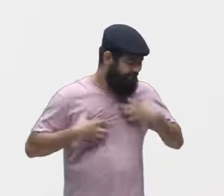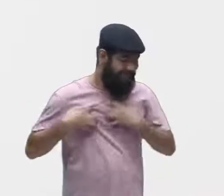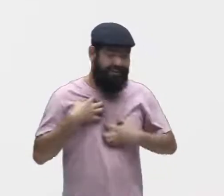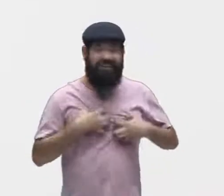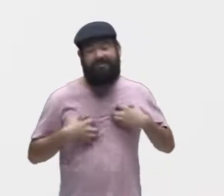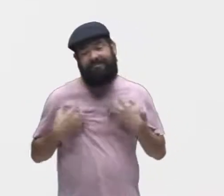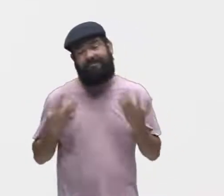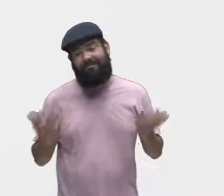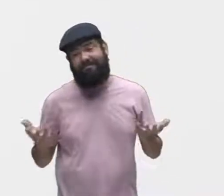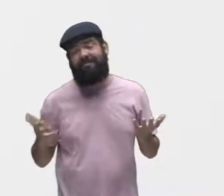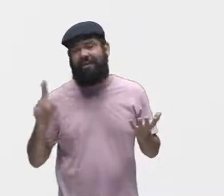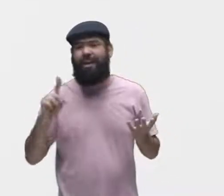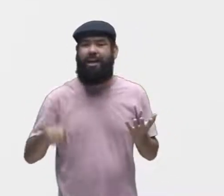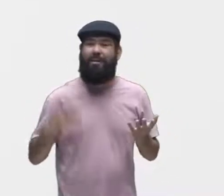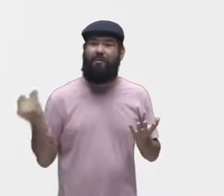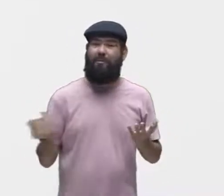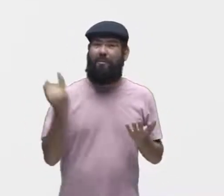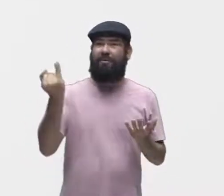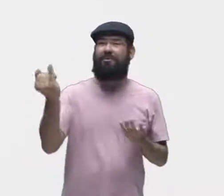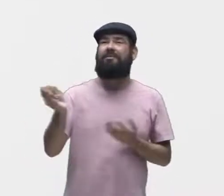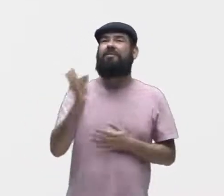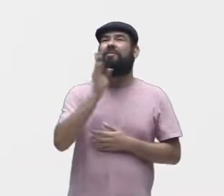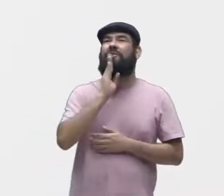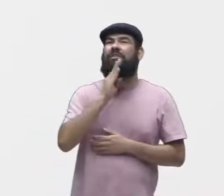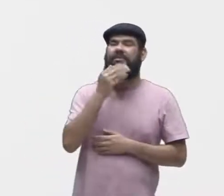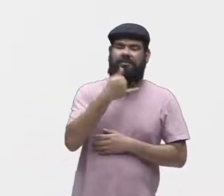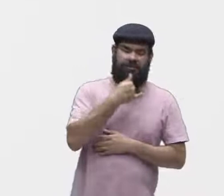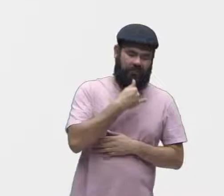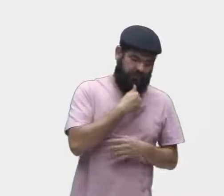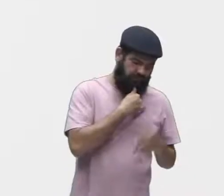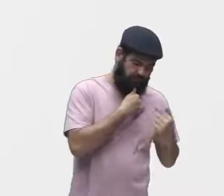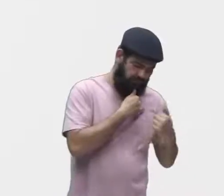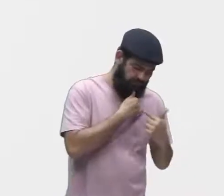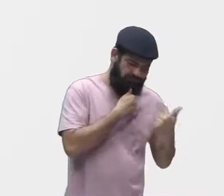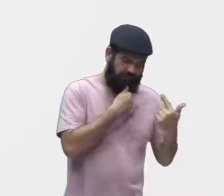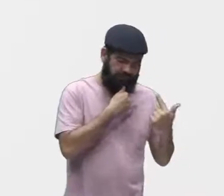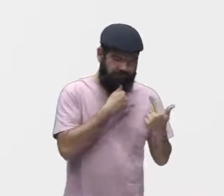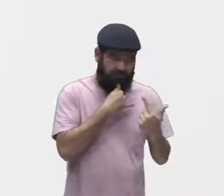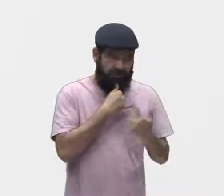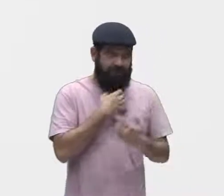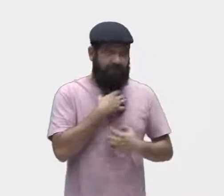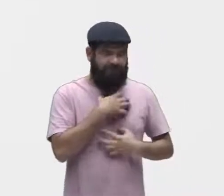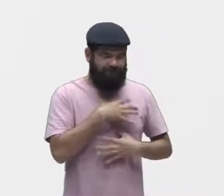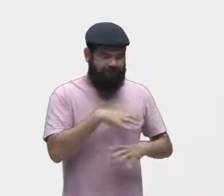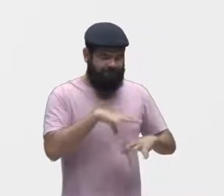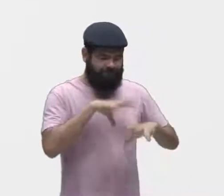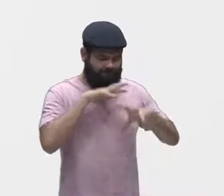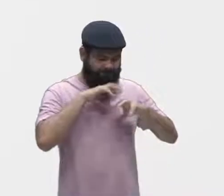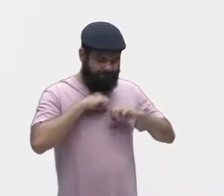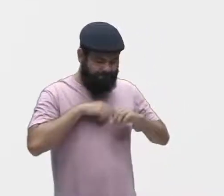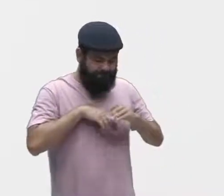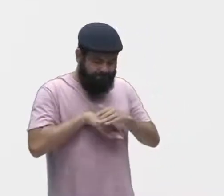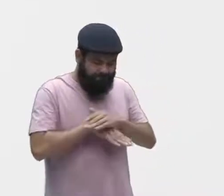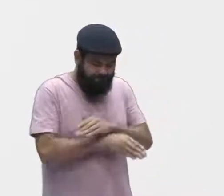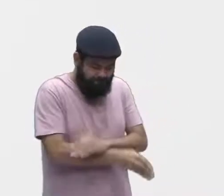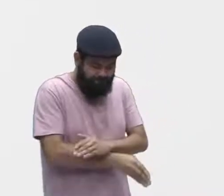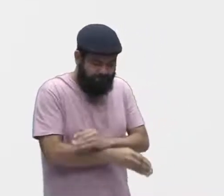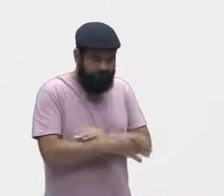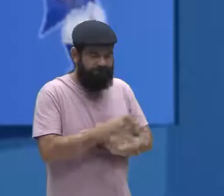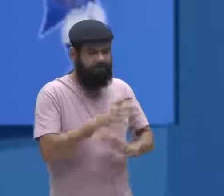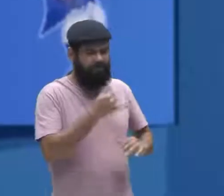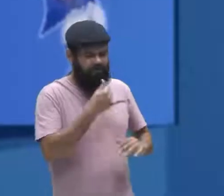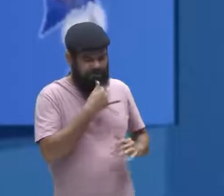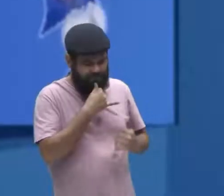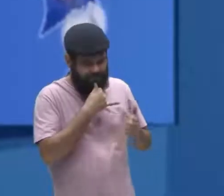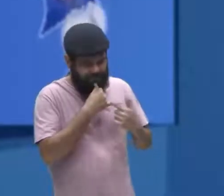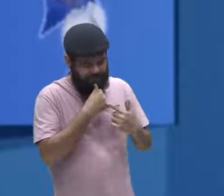assim, é importante a gente reconhecer que está triste e acolher a tristeza, como eu falei para você. Acolhe. Diga